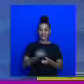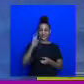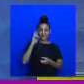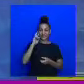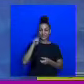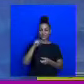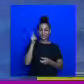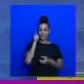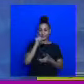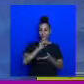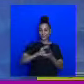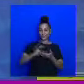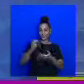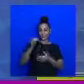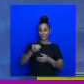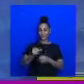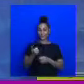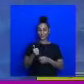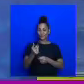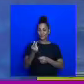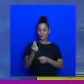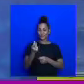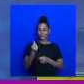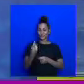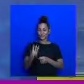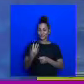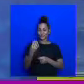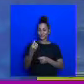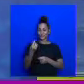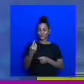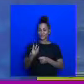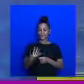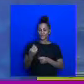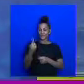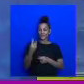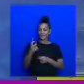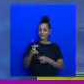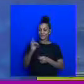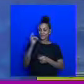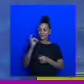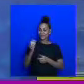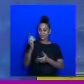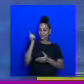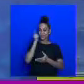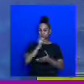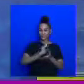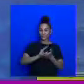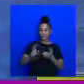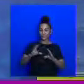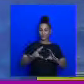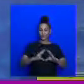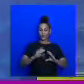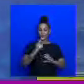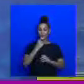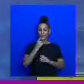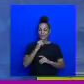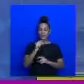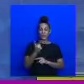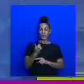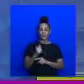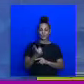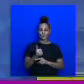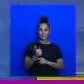Lembrando que você ganha prêmio acertando 11, 12, 13, 14 ou 15 números. Bola vermelha, número 11.